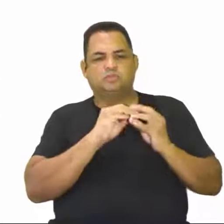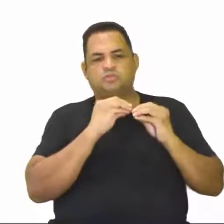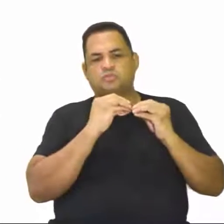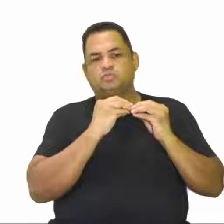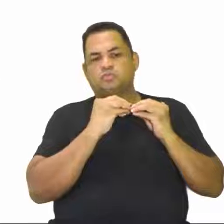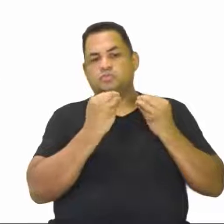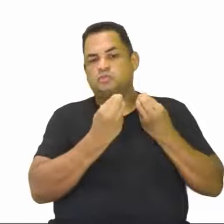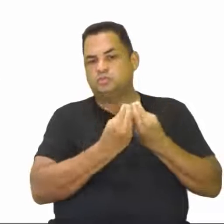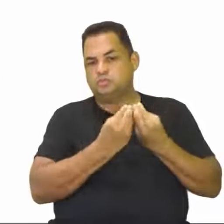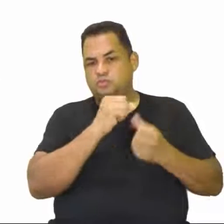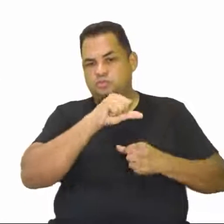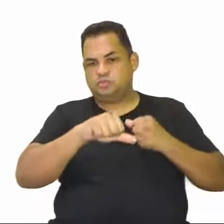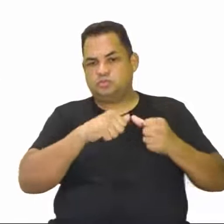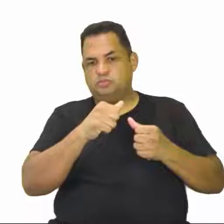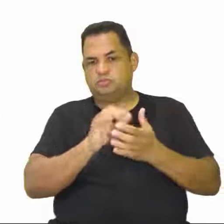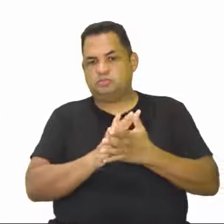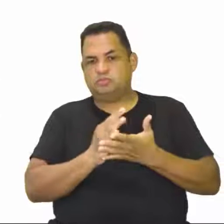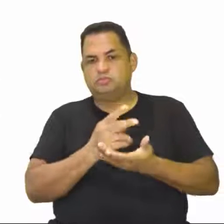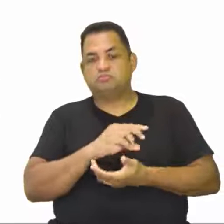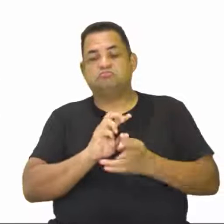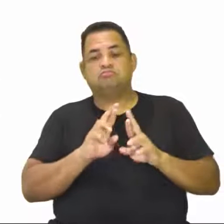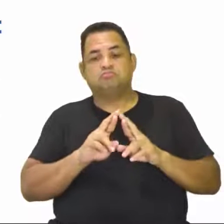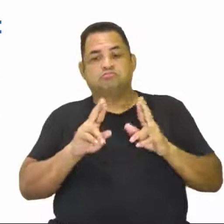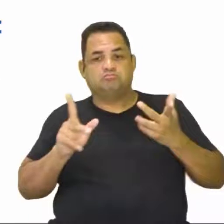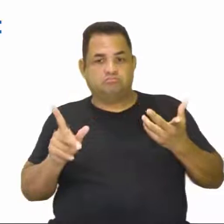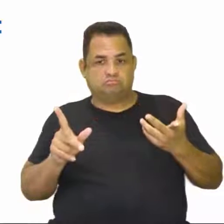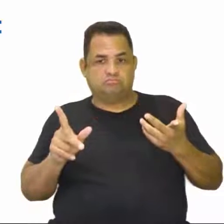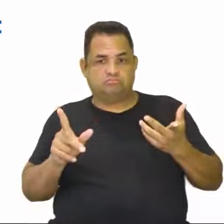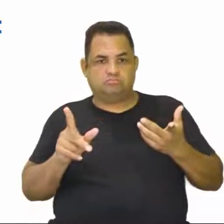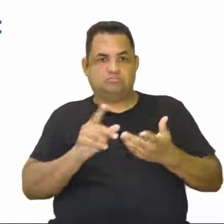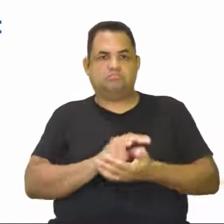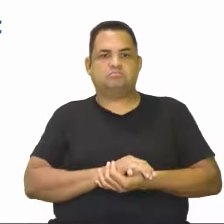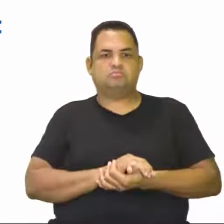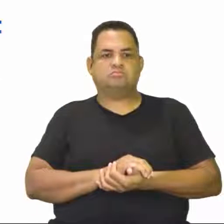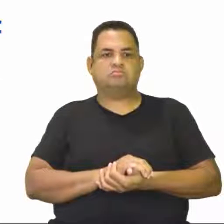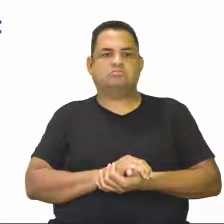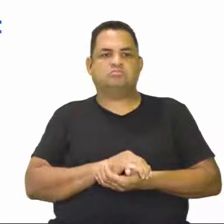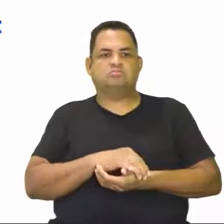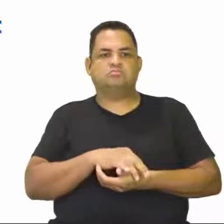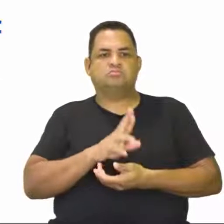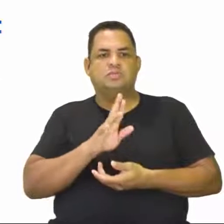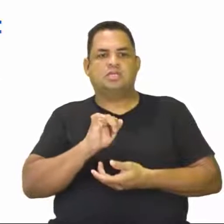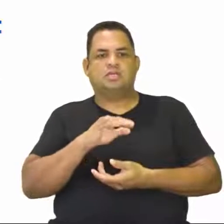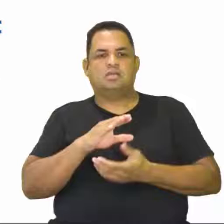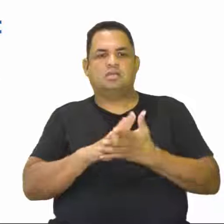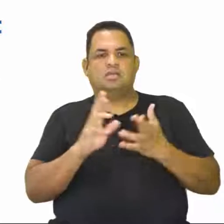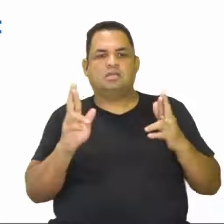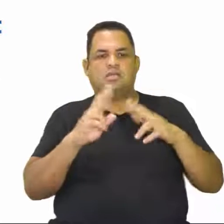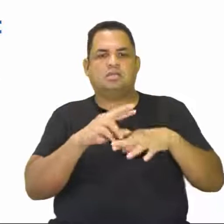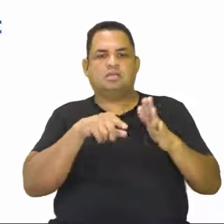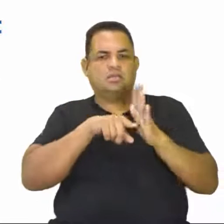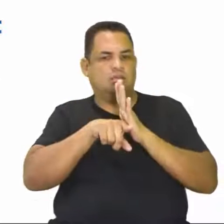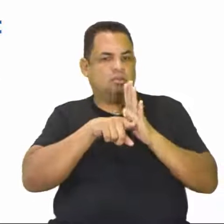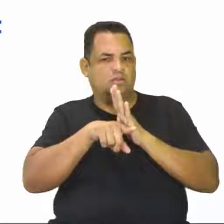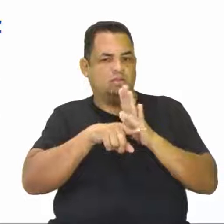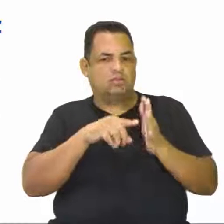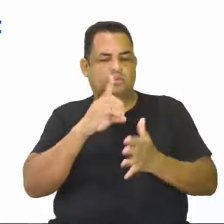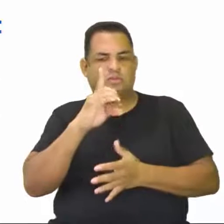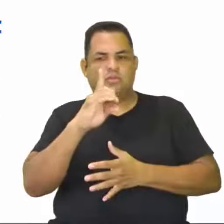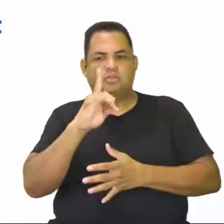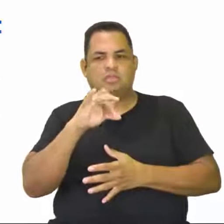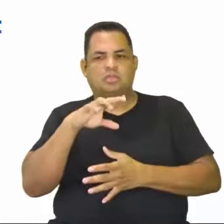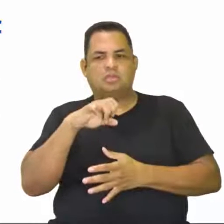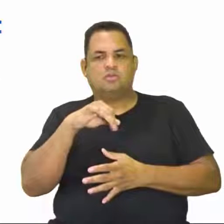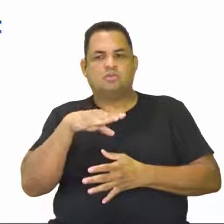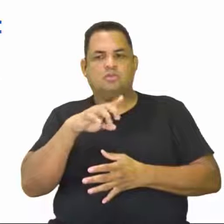se transforma em uma substância diferente. Que reação é essa? É a reação de análise ou decomposição.